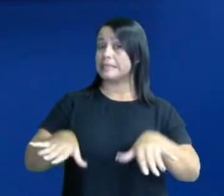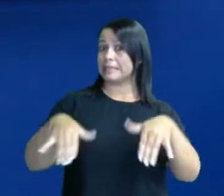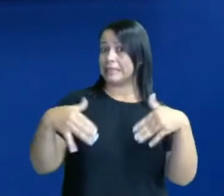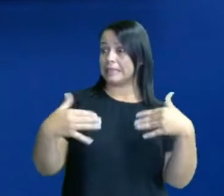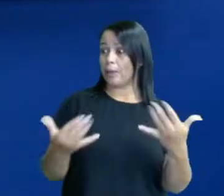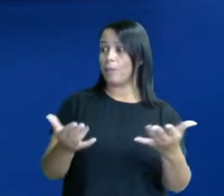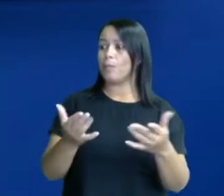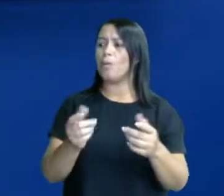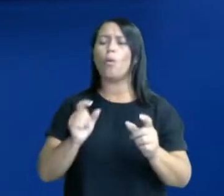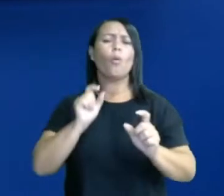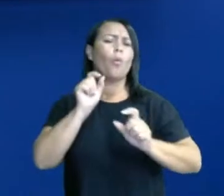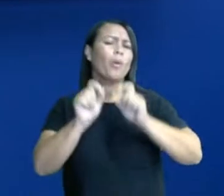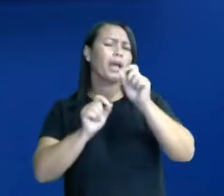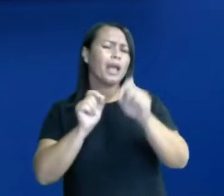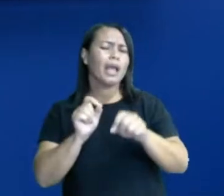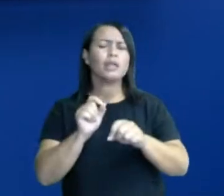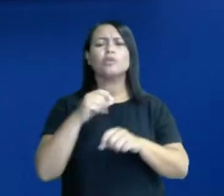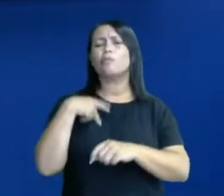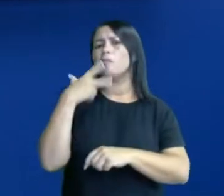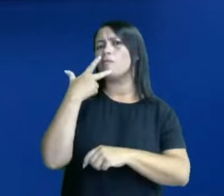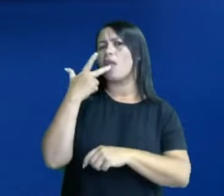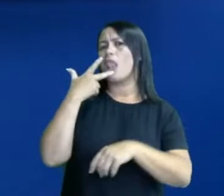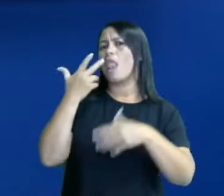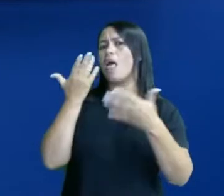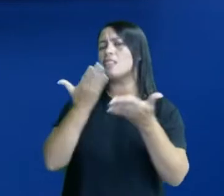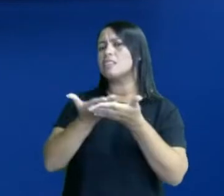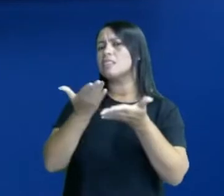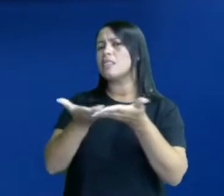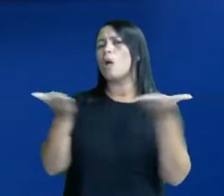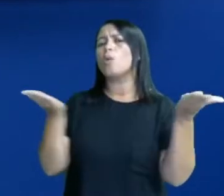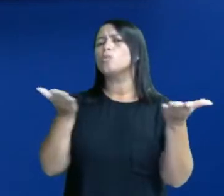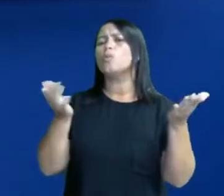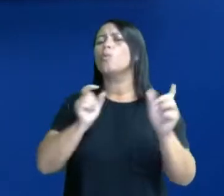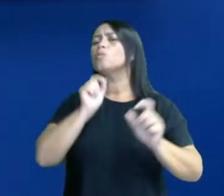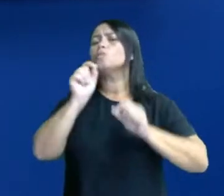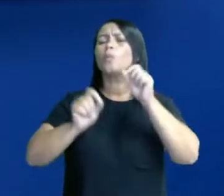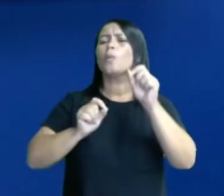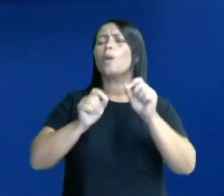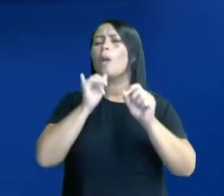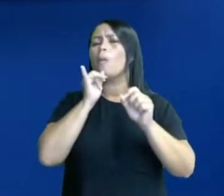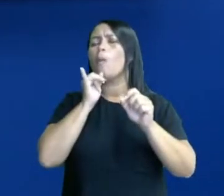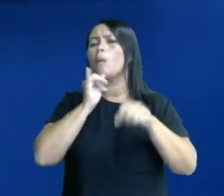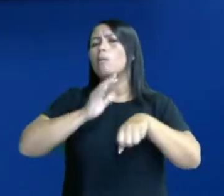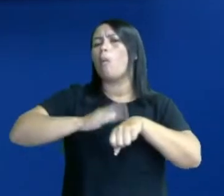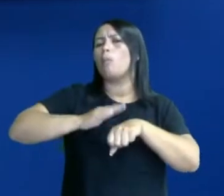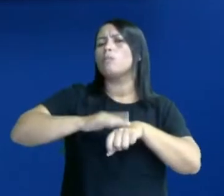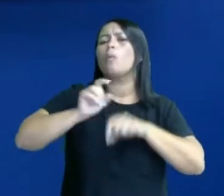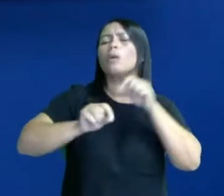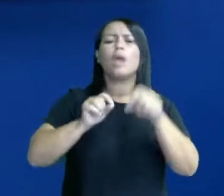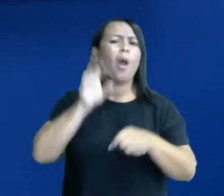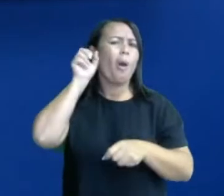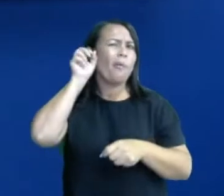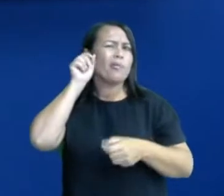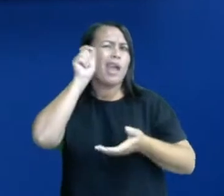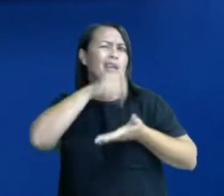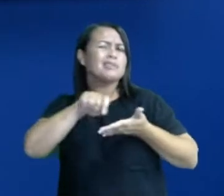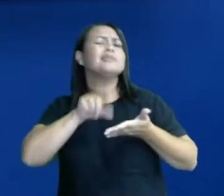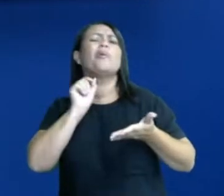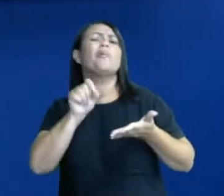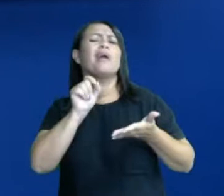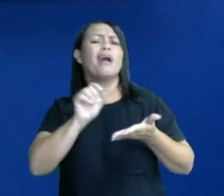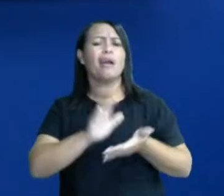Então, o que é que nós vamos falar na aula de hoje? O que de fato é produção, é ouvir, é escrita, o que é